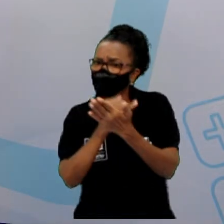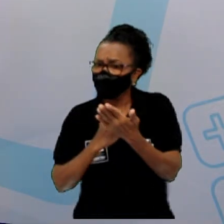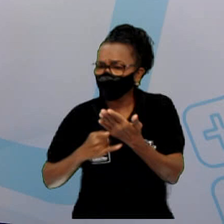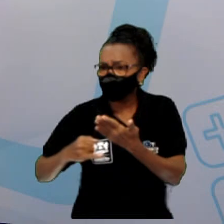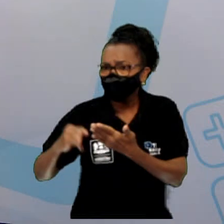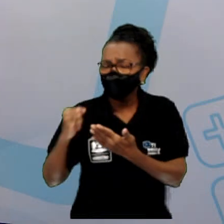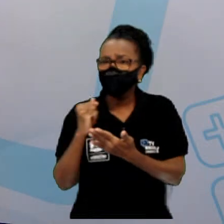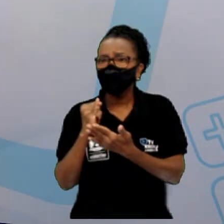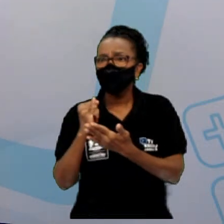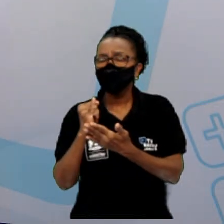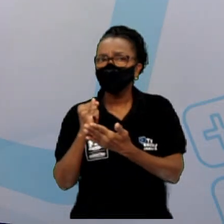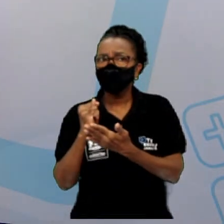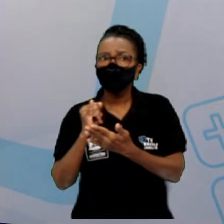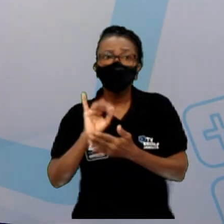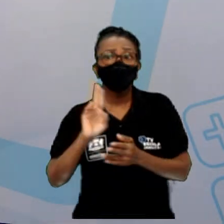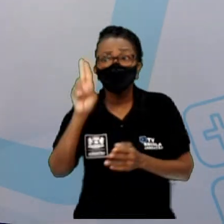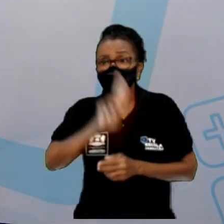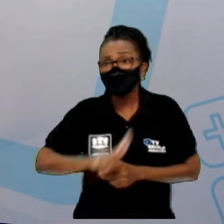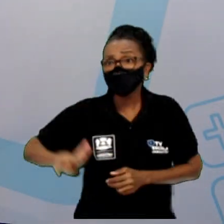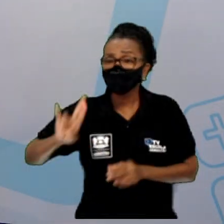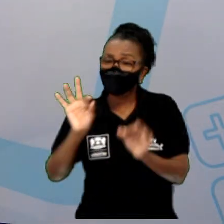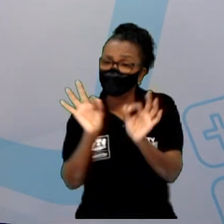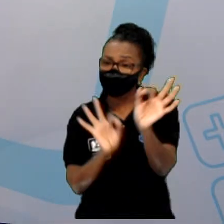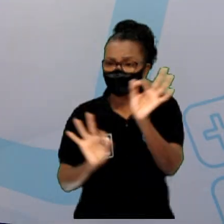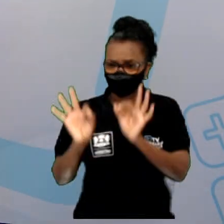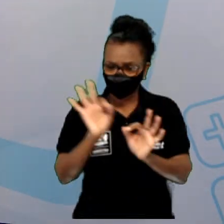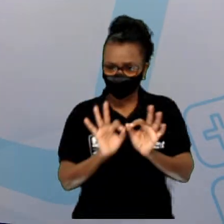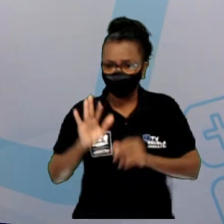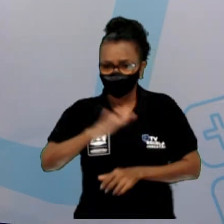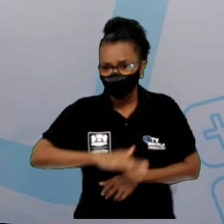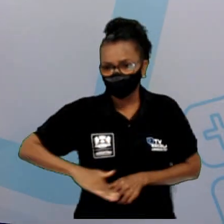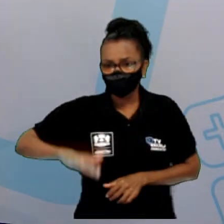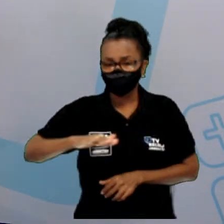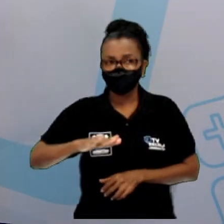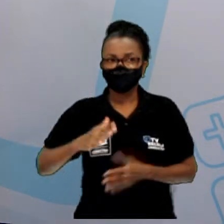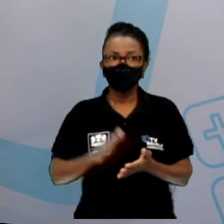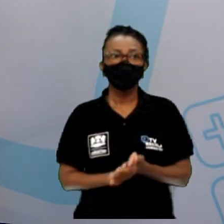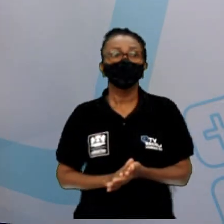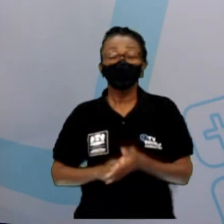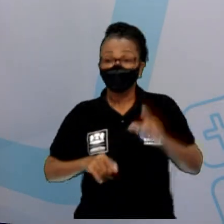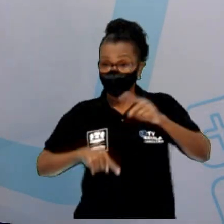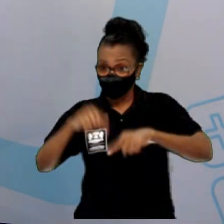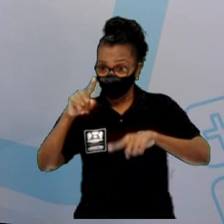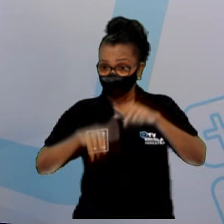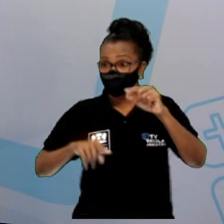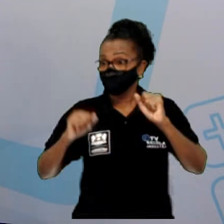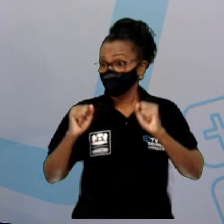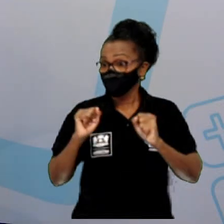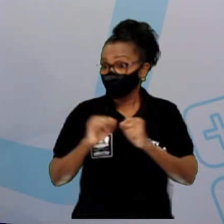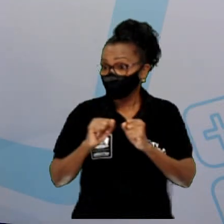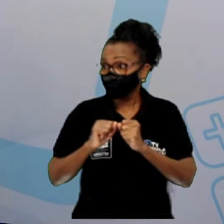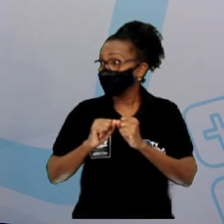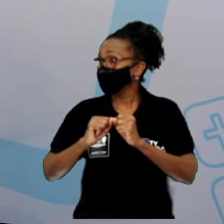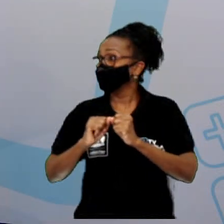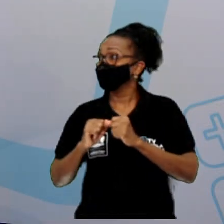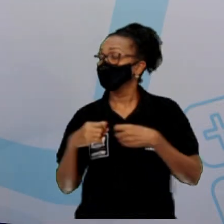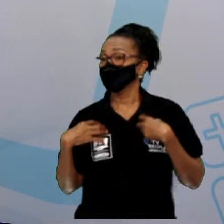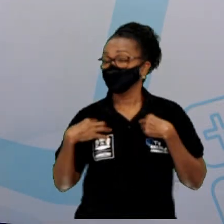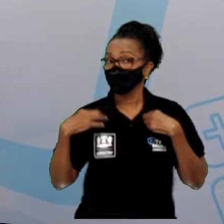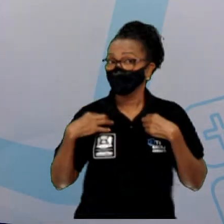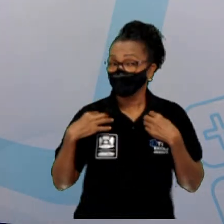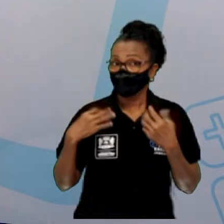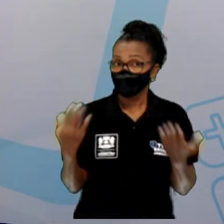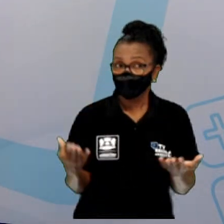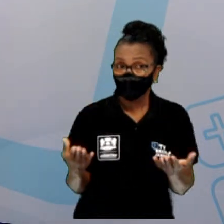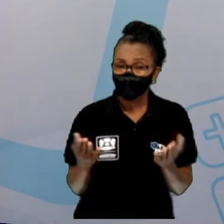Ele é utilizado o quê? Para decoração. Vamos lá. O material também pode ser feito de madrepérola, como é o caso